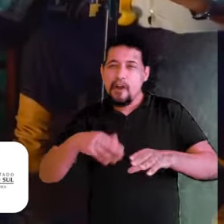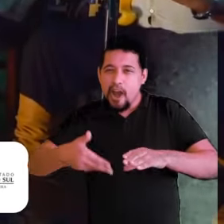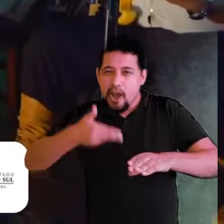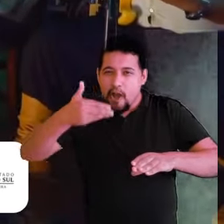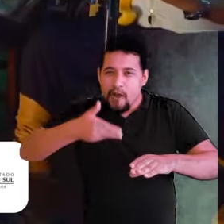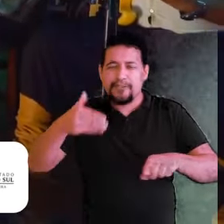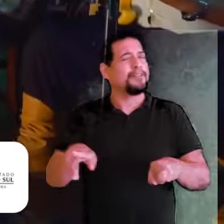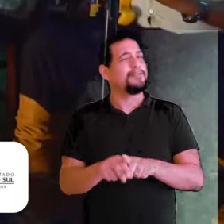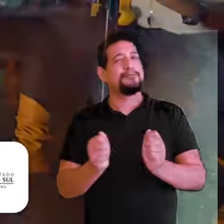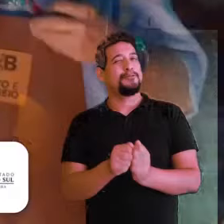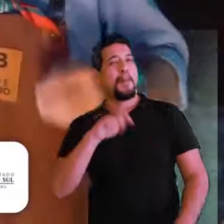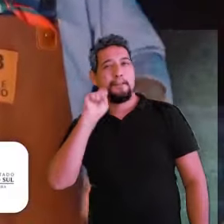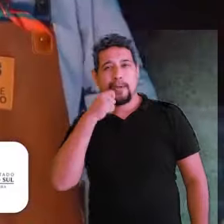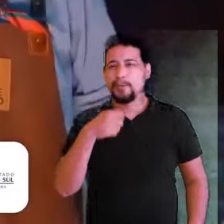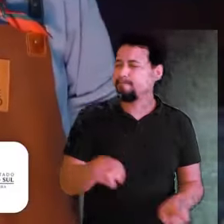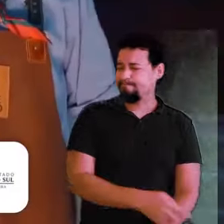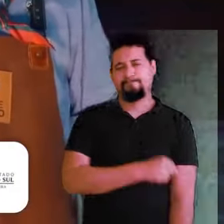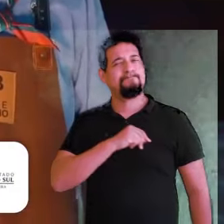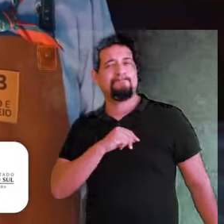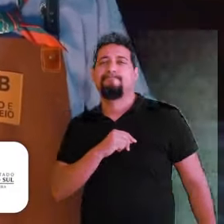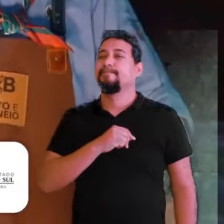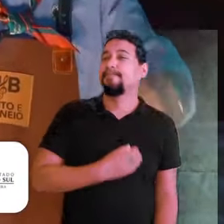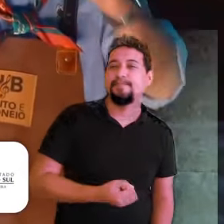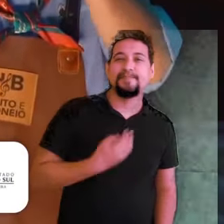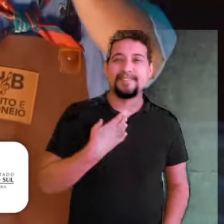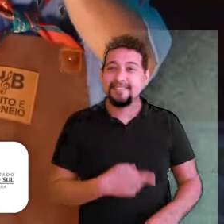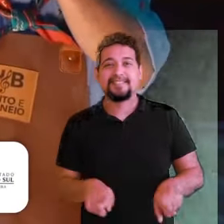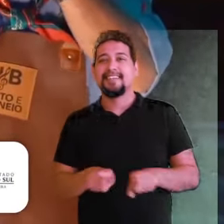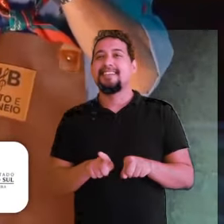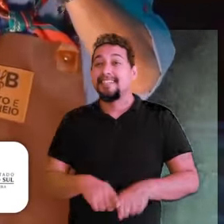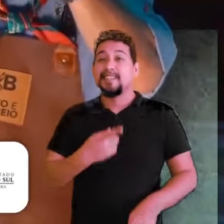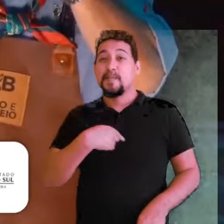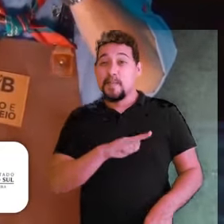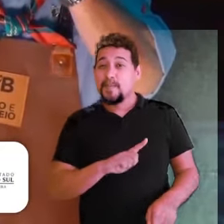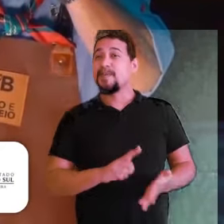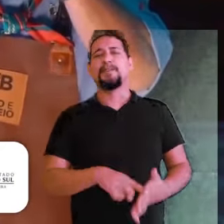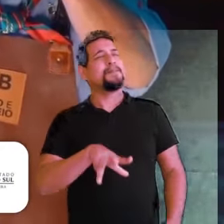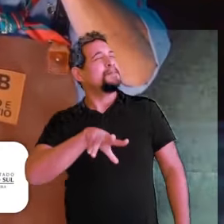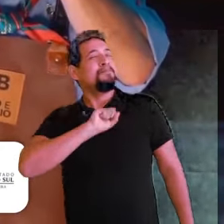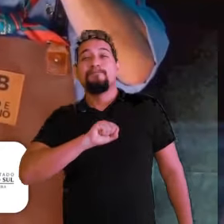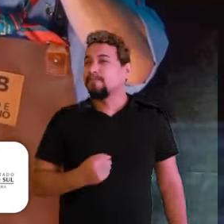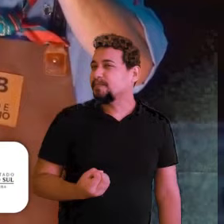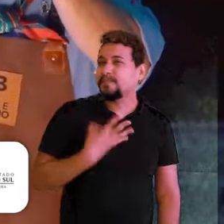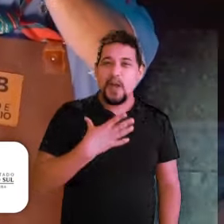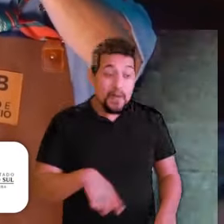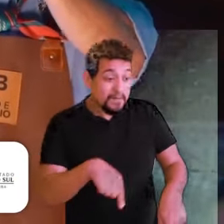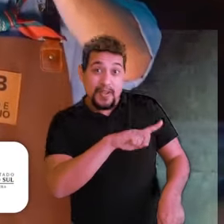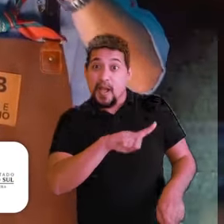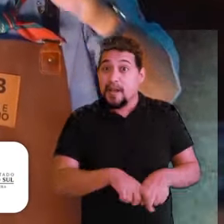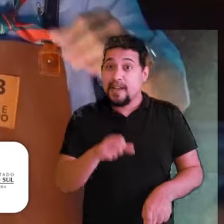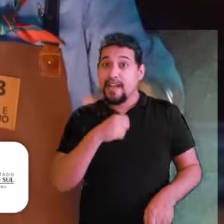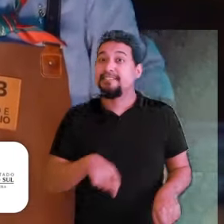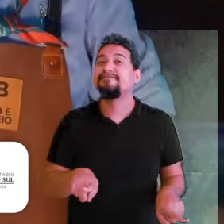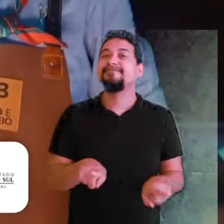é gostoso o abençoado pão caseiro. Traga pra vive querosena, meu guri, que o lampião velho tá no último suspiro. Traga